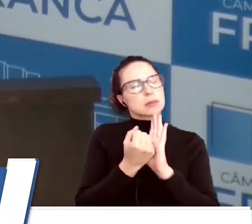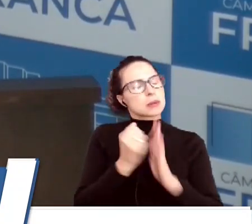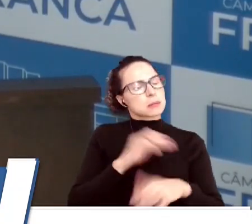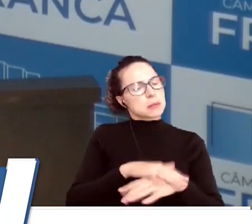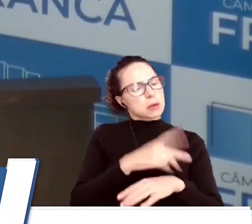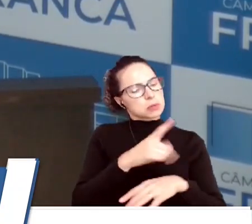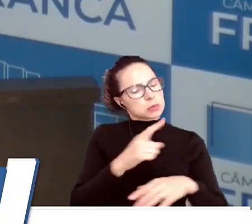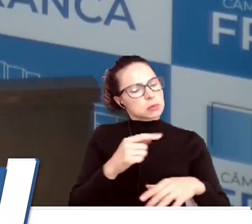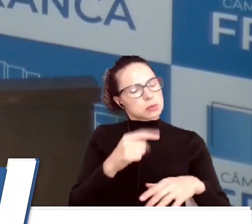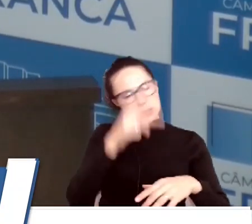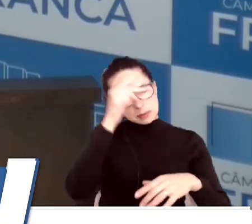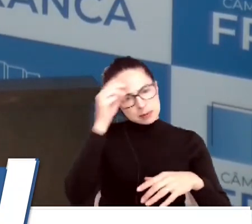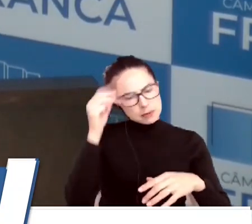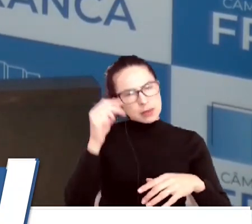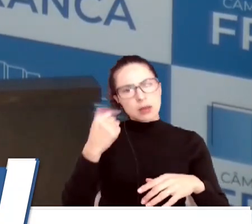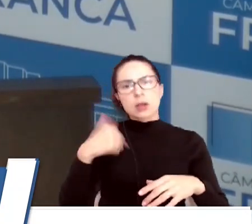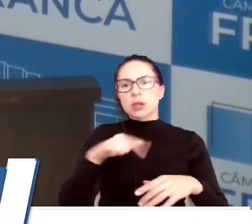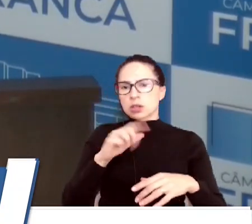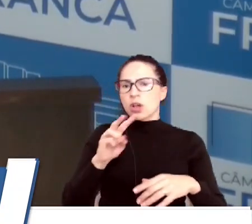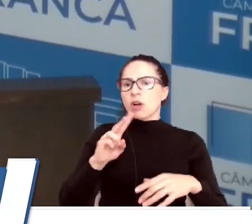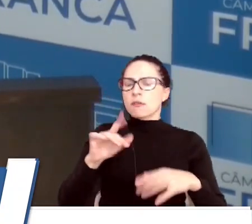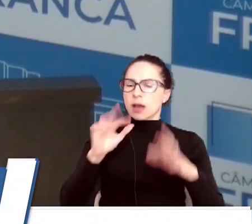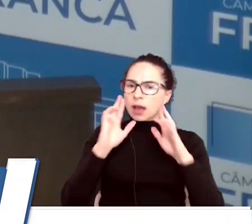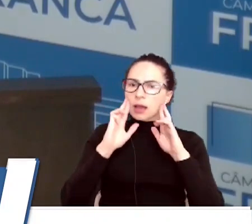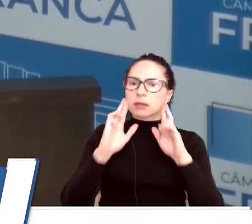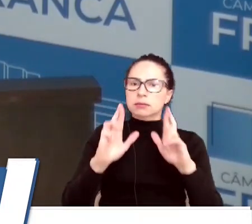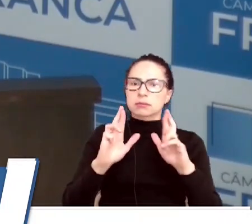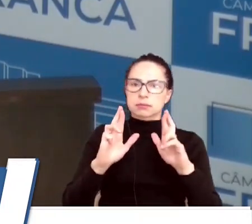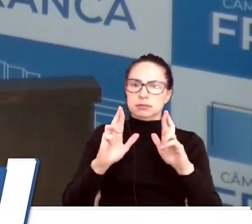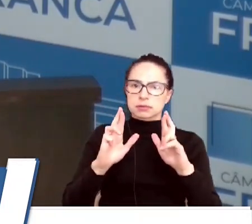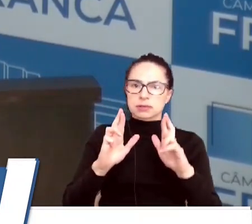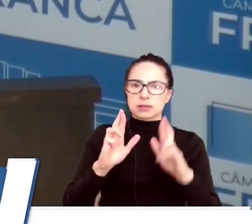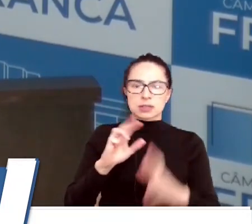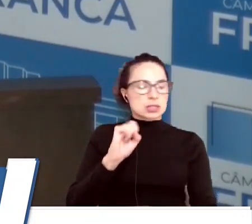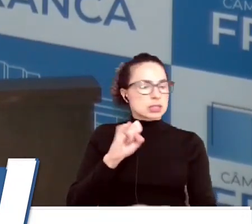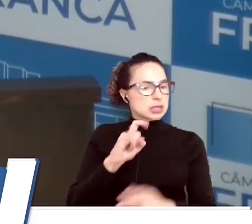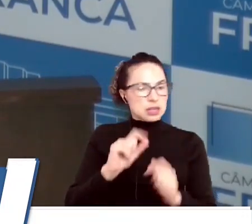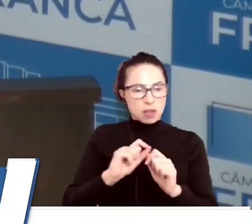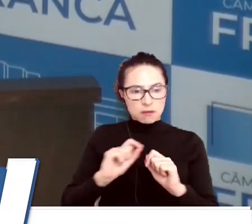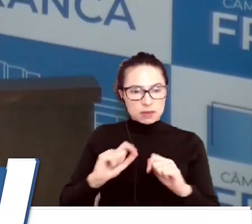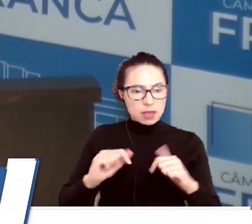prefeito, e nós certamente te respeitaremos. Se não o fizer,